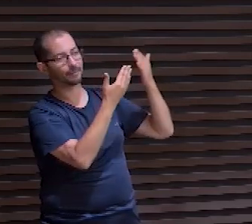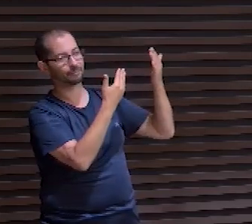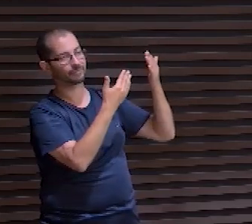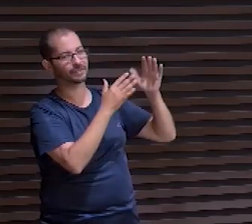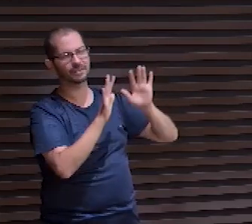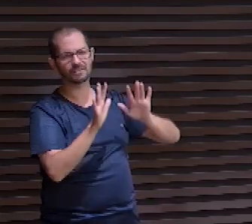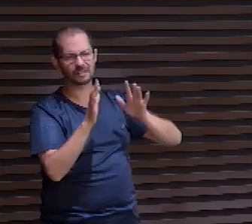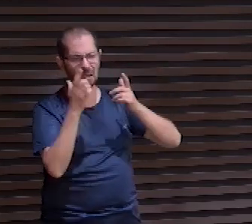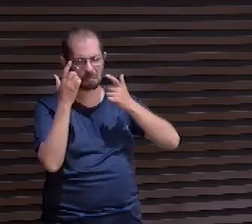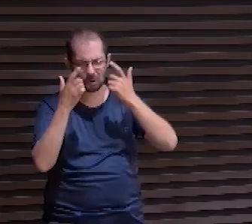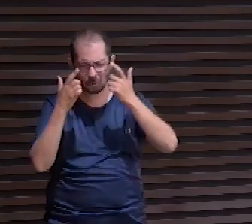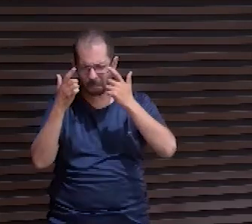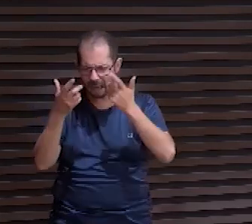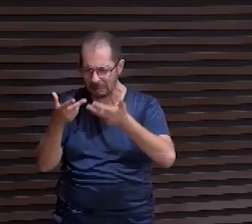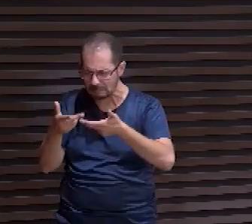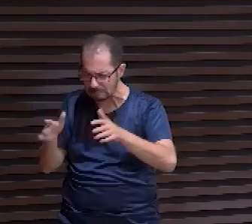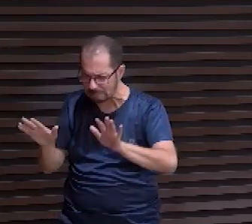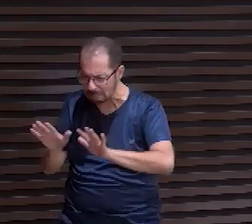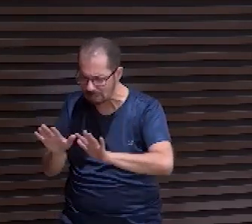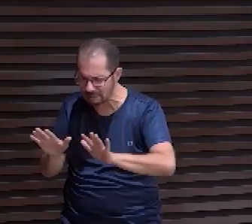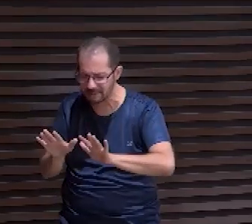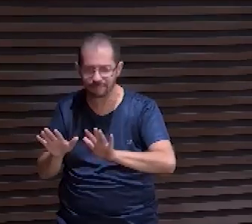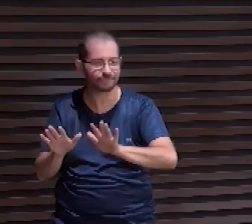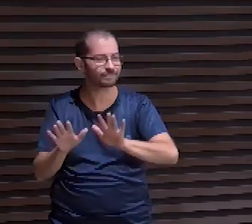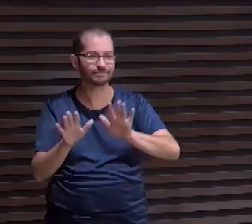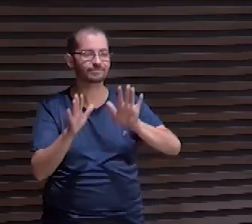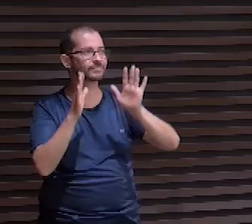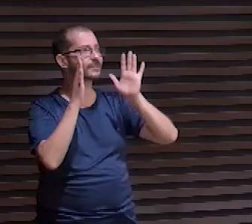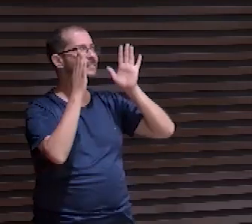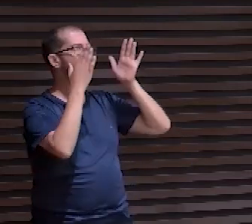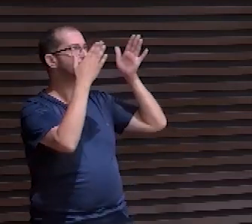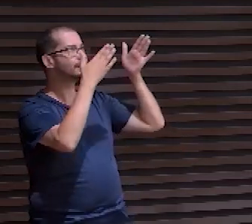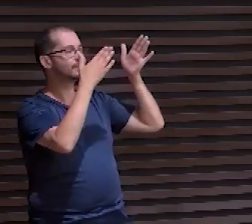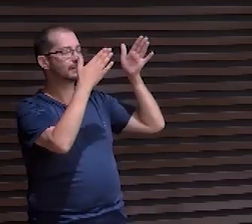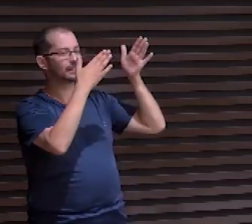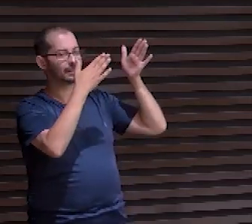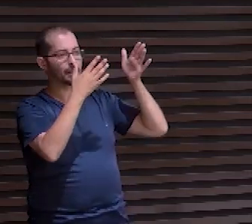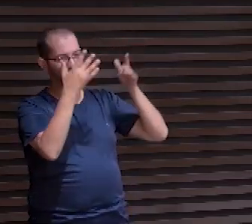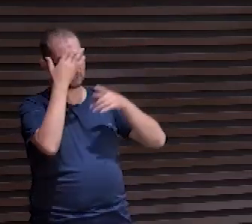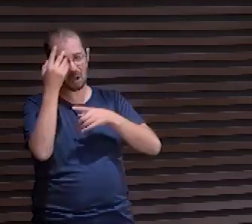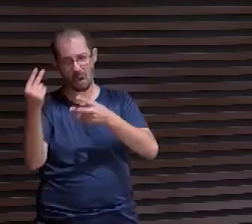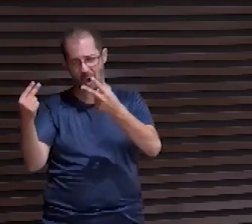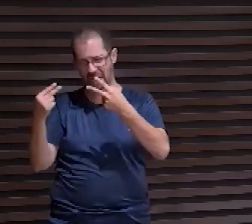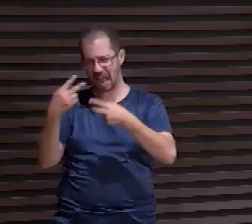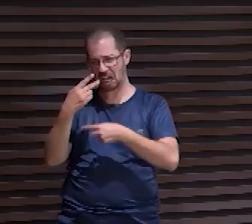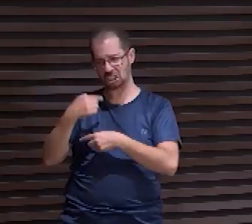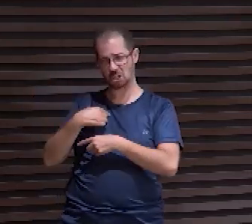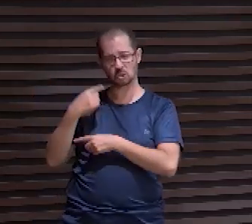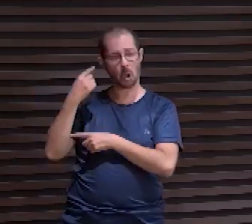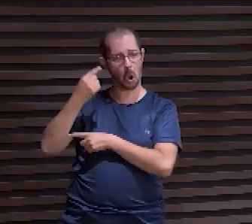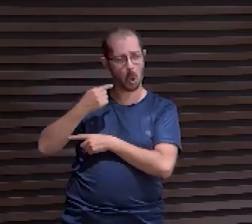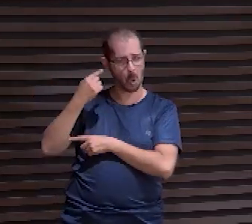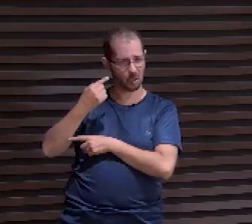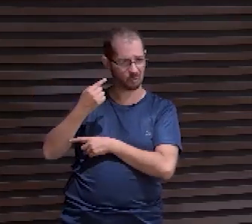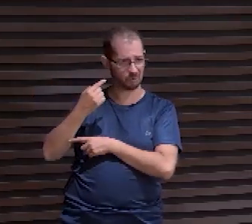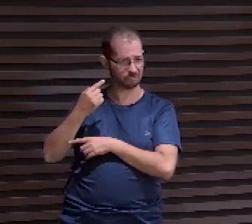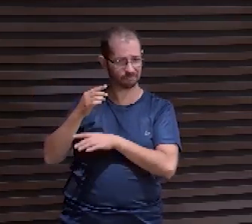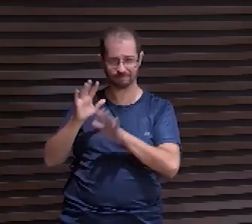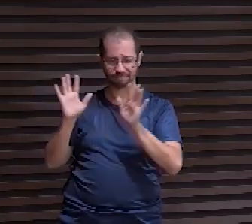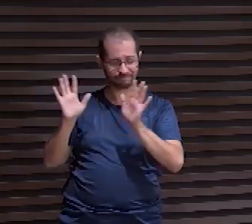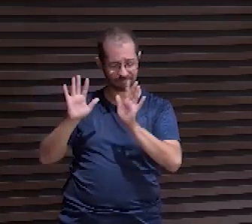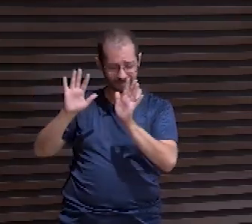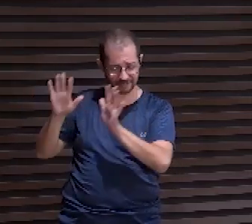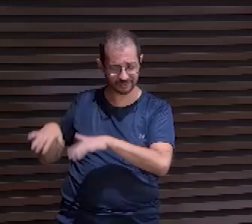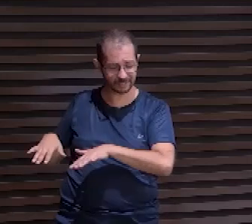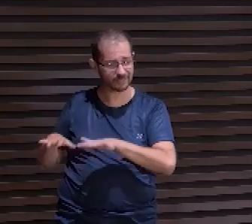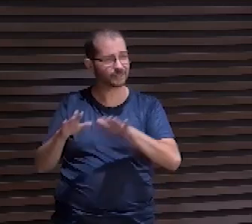fique preocupado com a filha. Vai dizer que eu estou louco. Vai dizer que você está louco. Mas senta